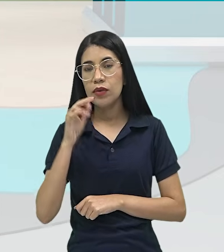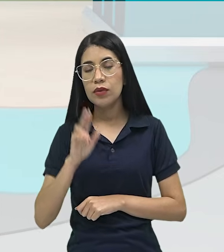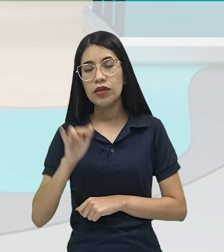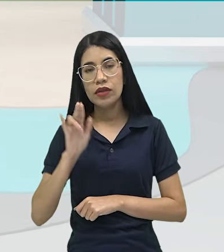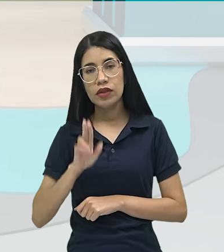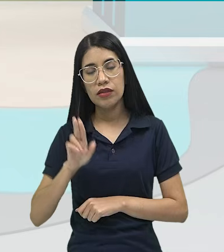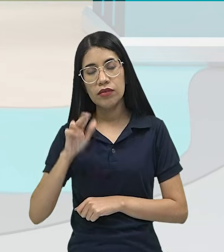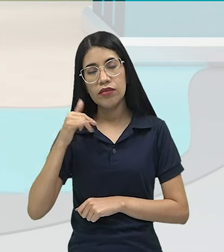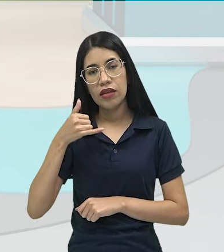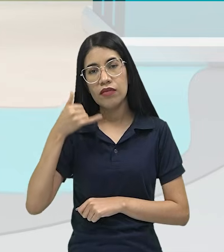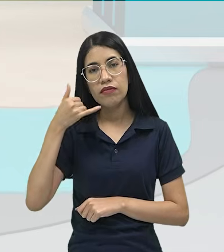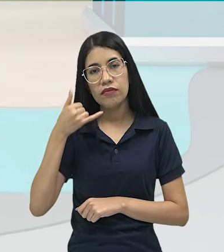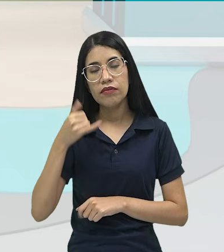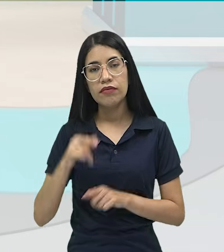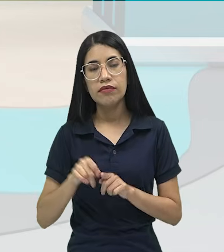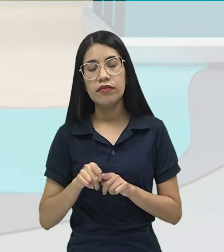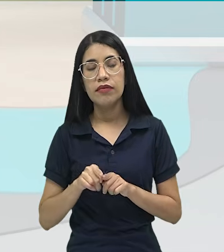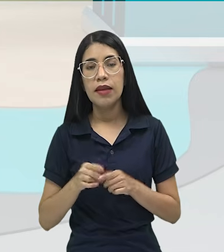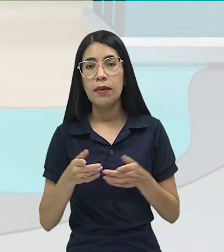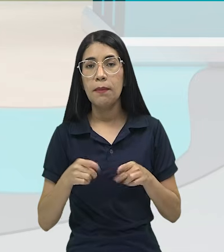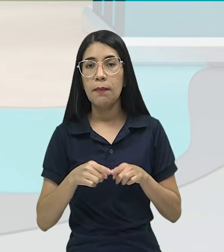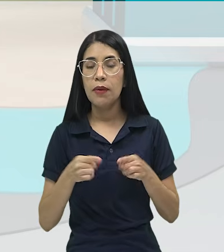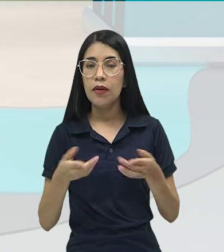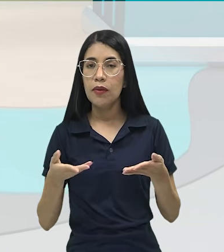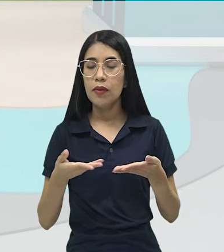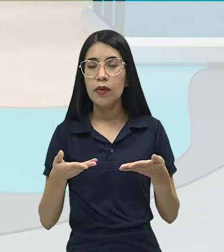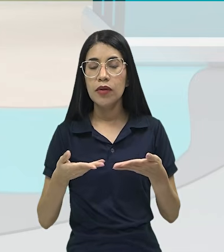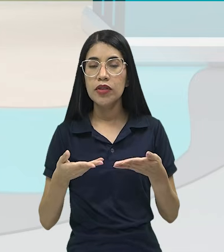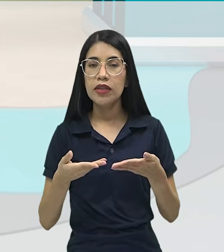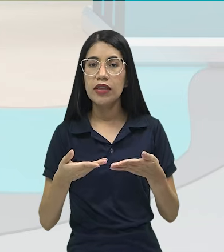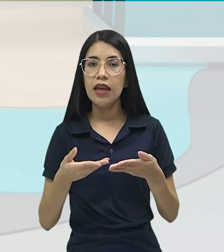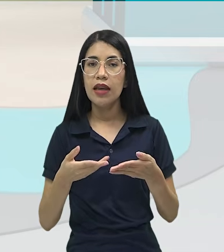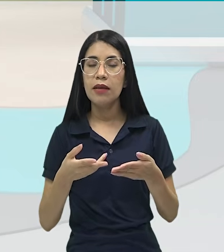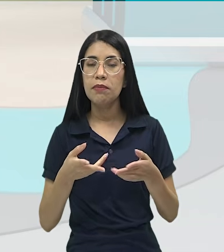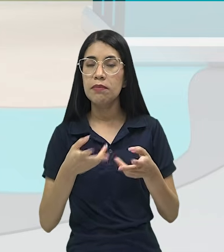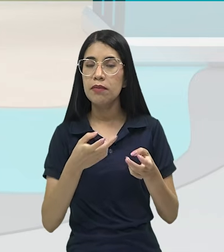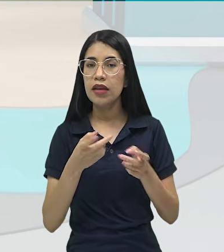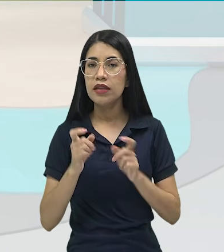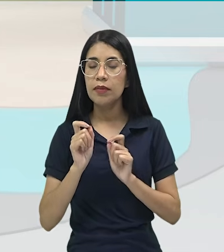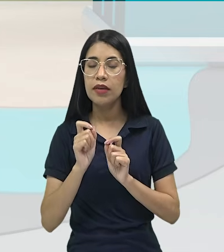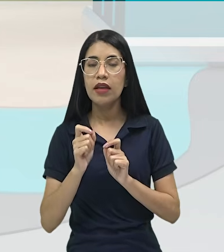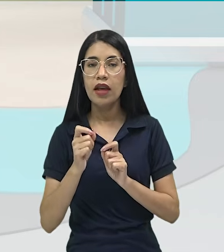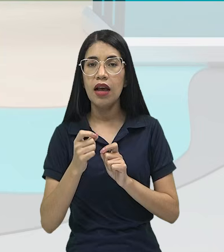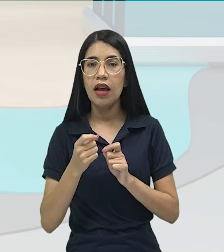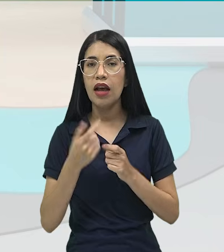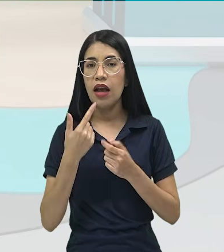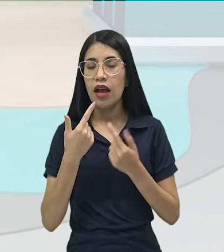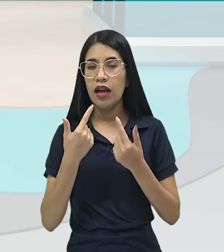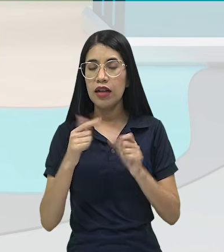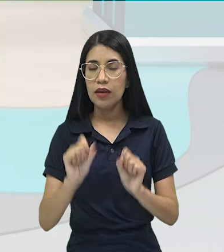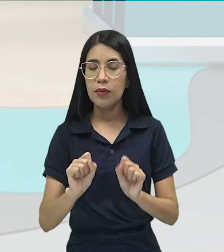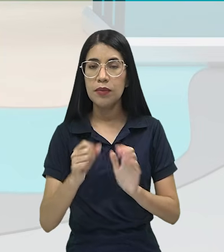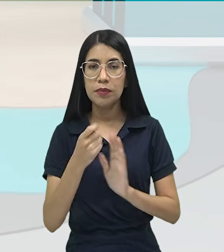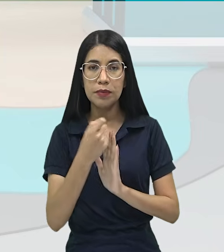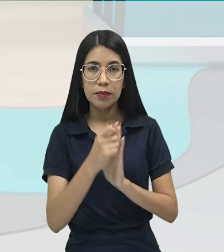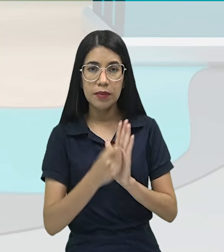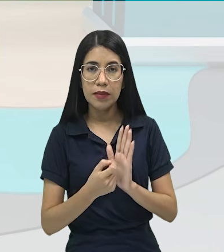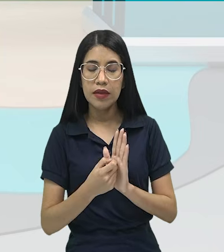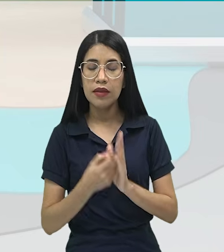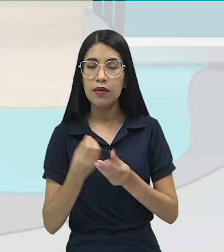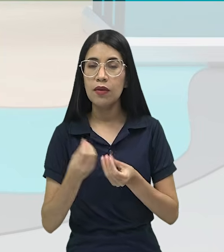telefone. Então, hoje nós vamos ter muito a presença da linguagem escrita, por meio justamente